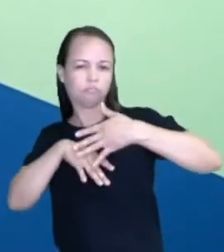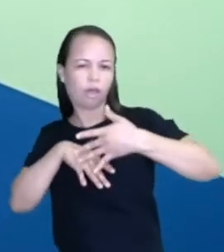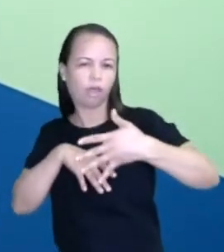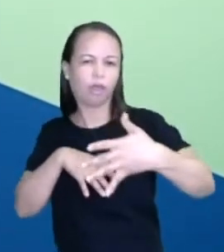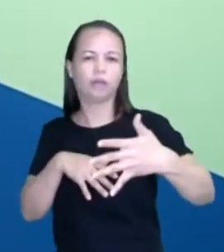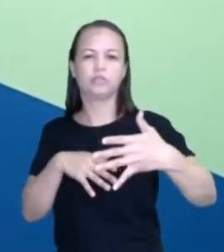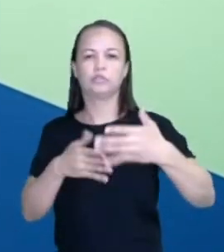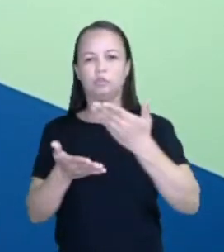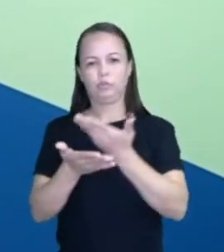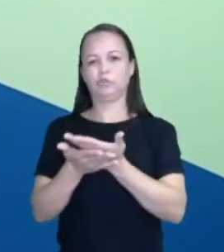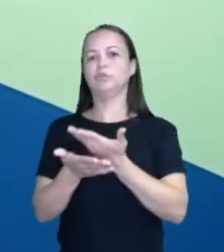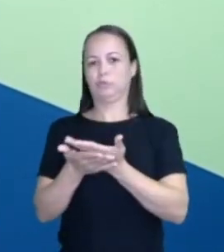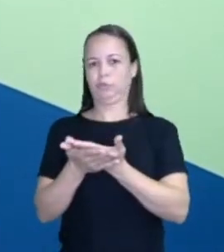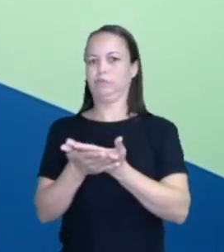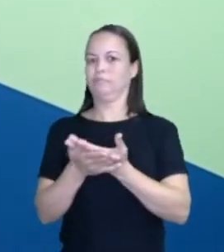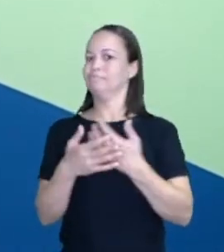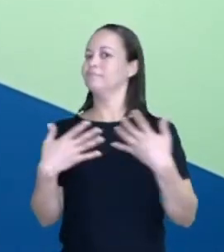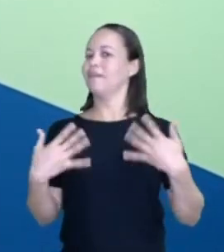anos letivos,